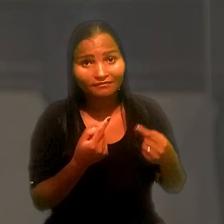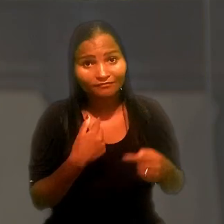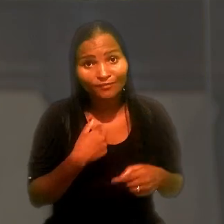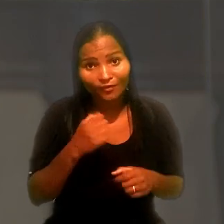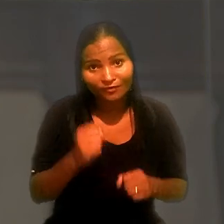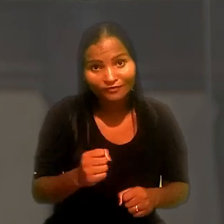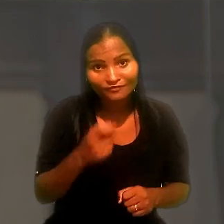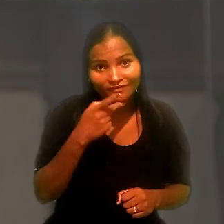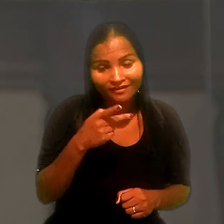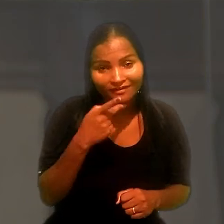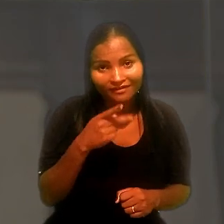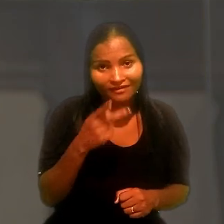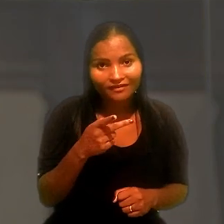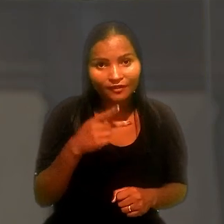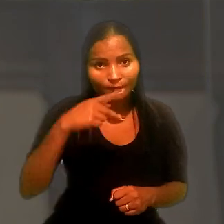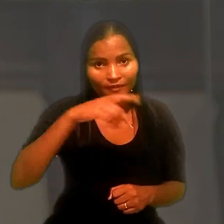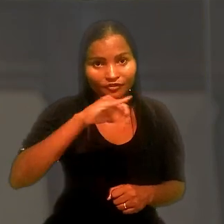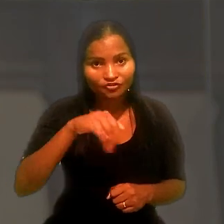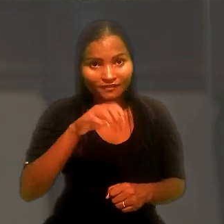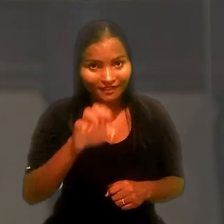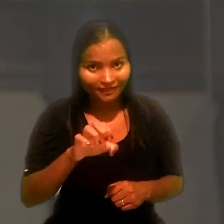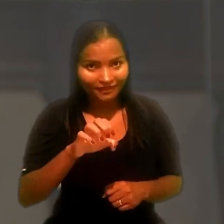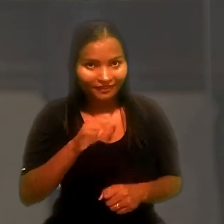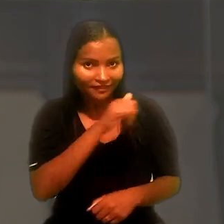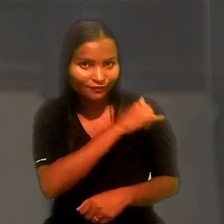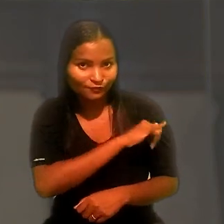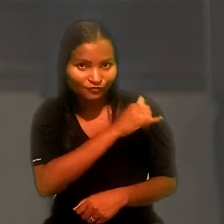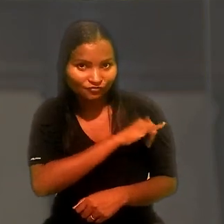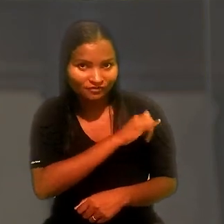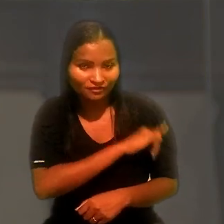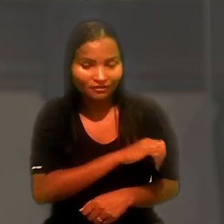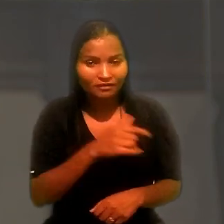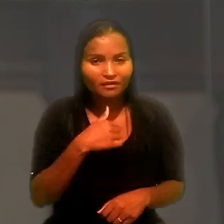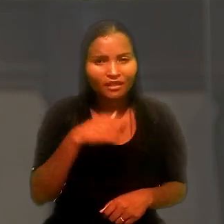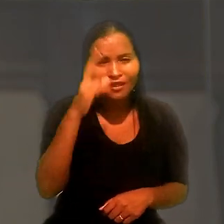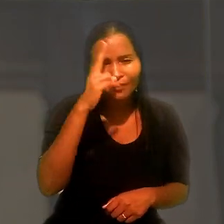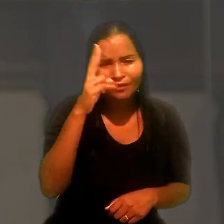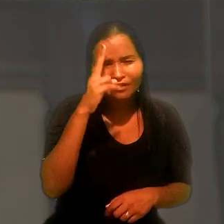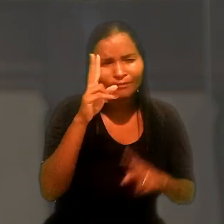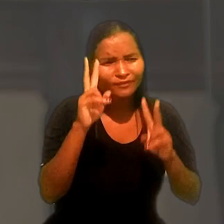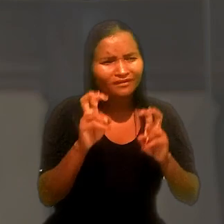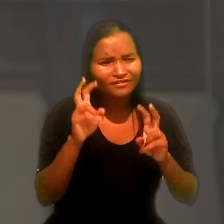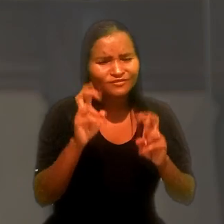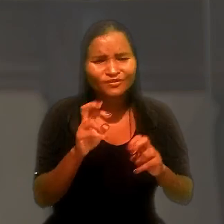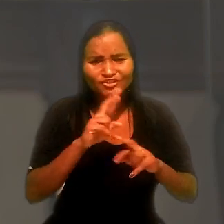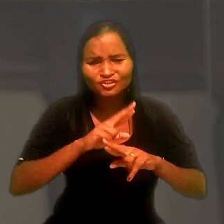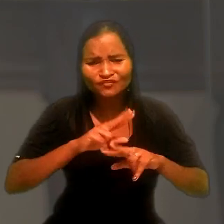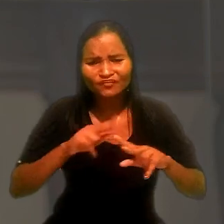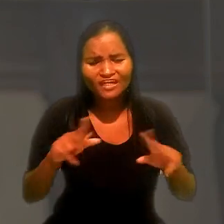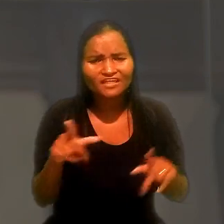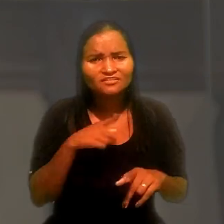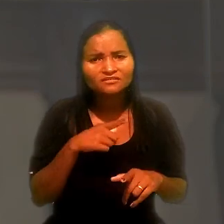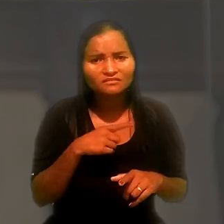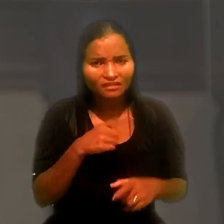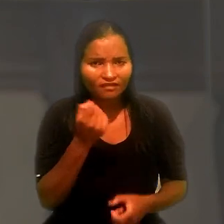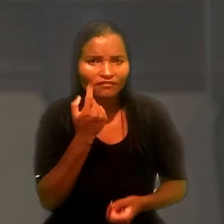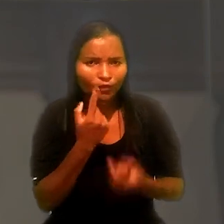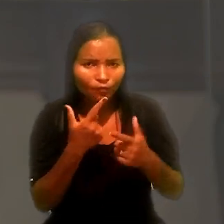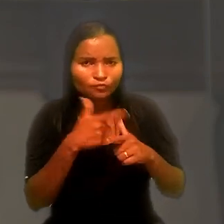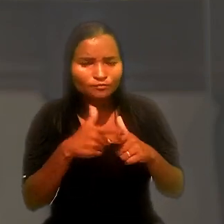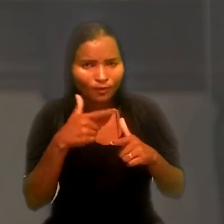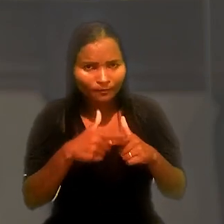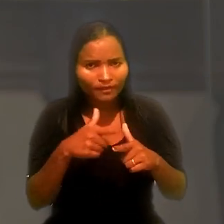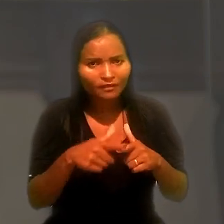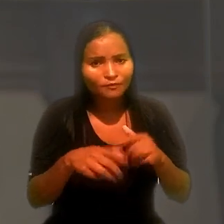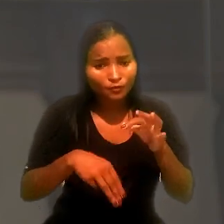até um caso. Lá o PJE no Rio de Janeiro, eu me lembro que, por questões variadas, houve alguns problemas, sobretudo nisso,